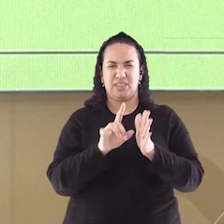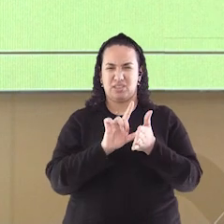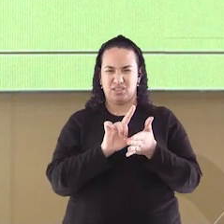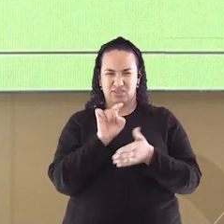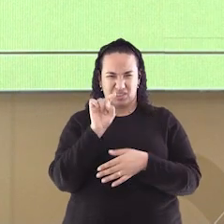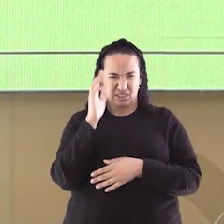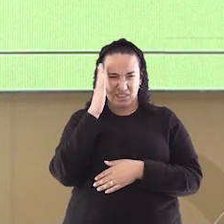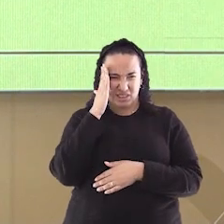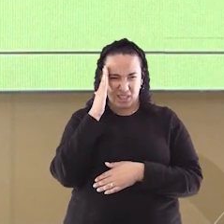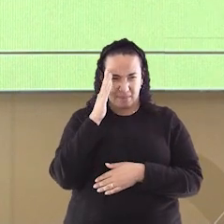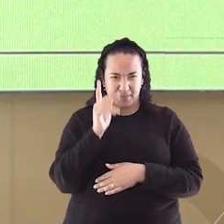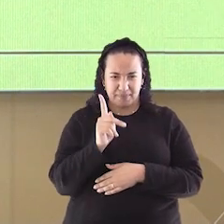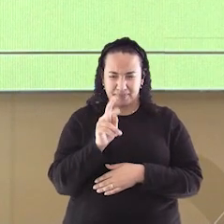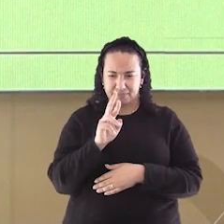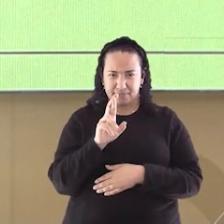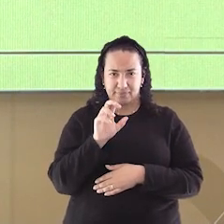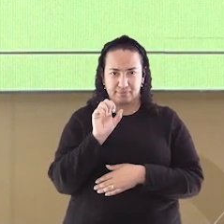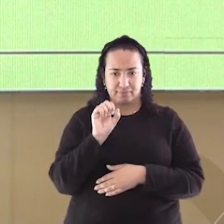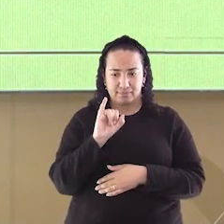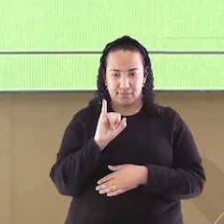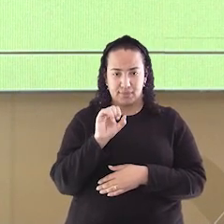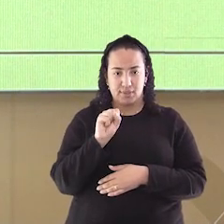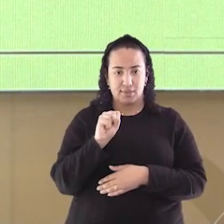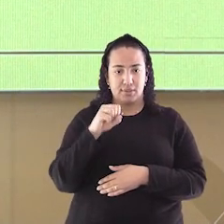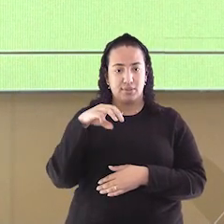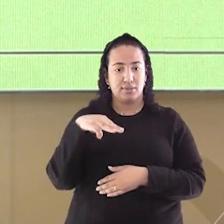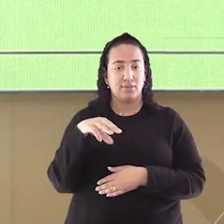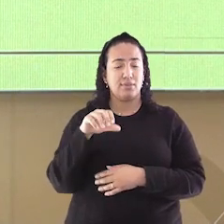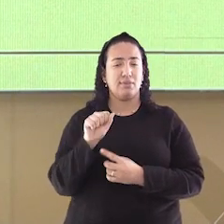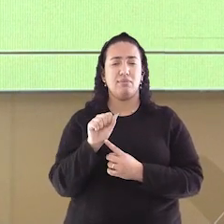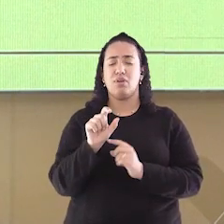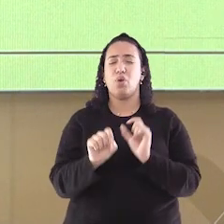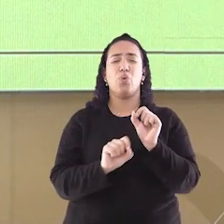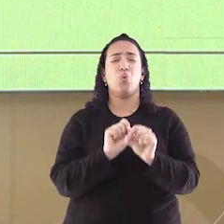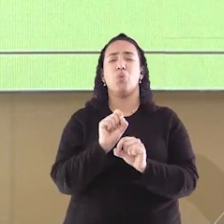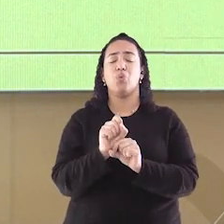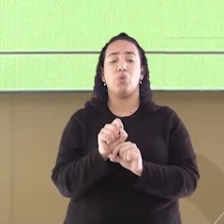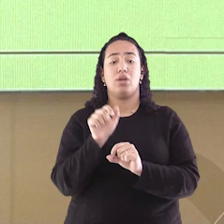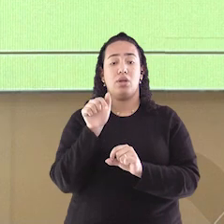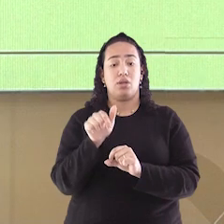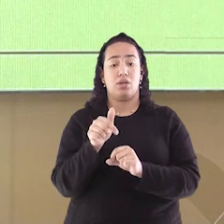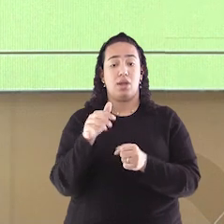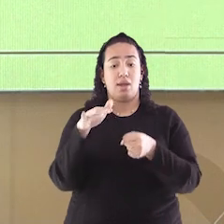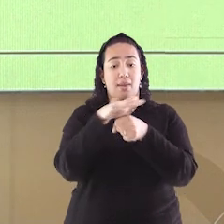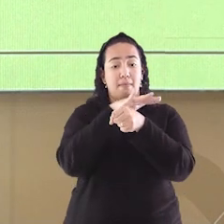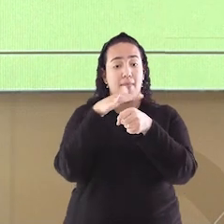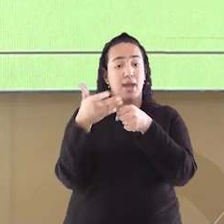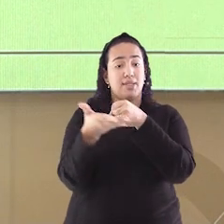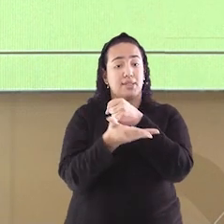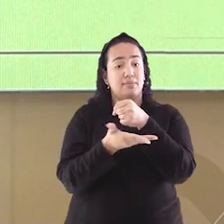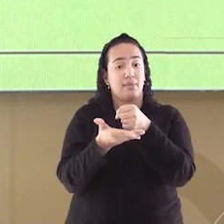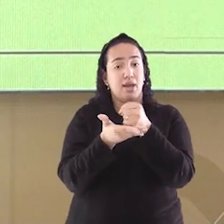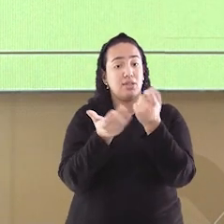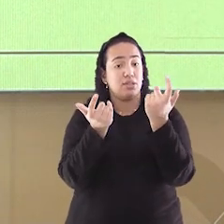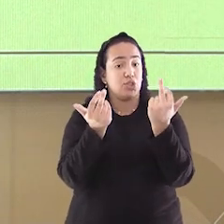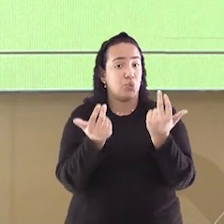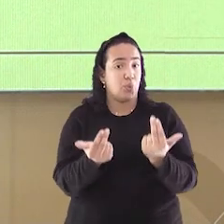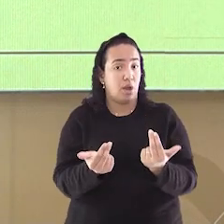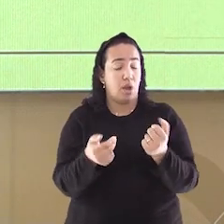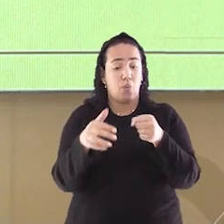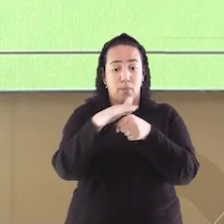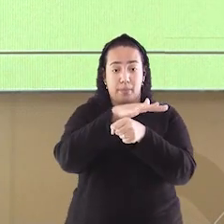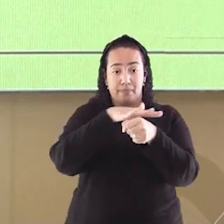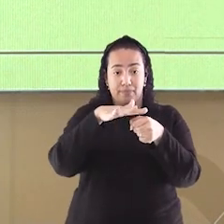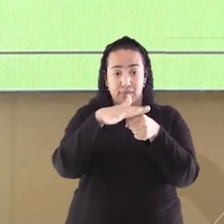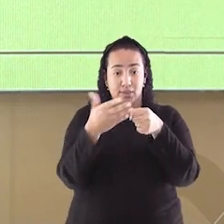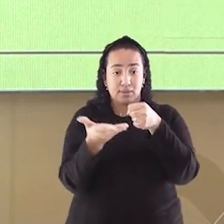que é um prisma? O prisma é uma figura tridimensional que tem bases paralelas. E essas